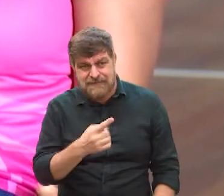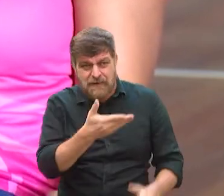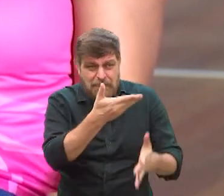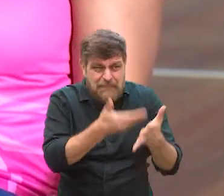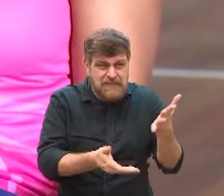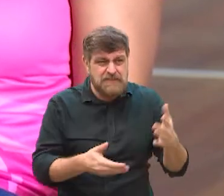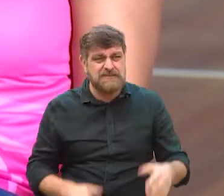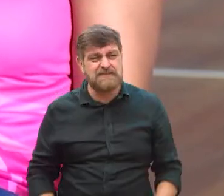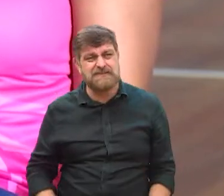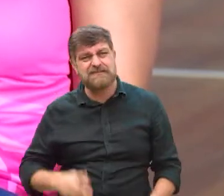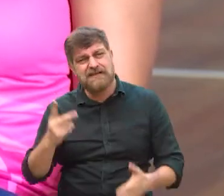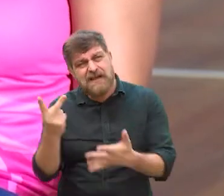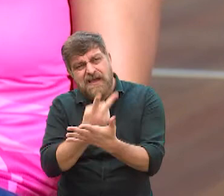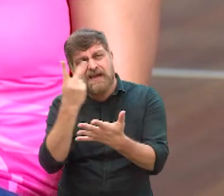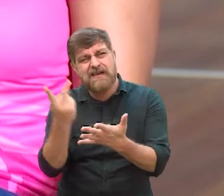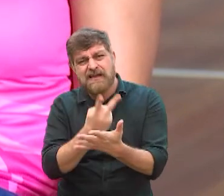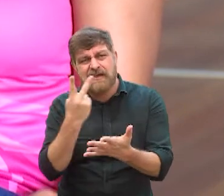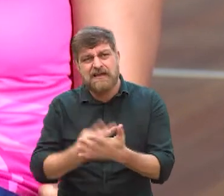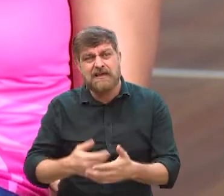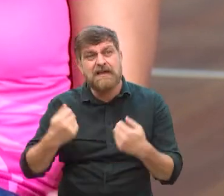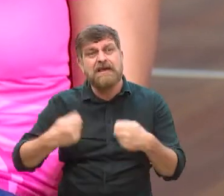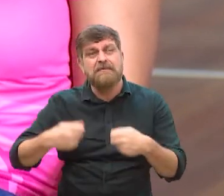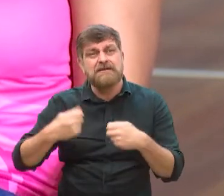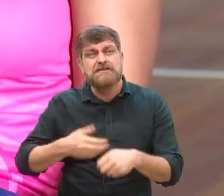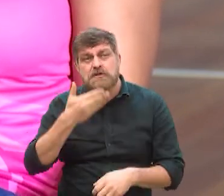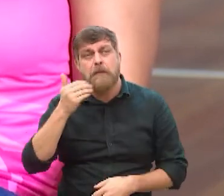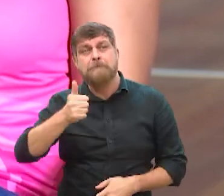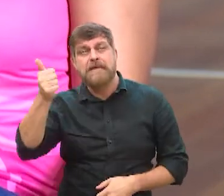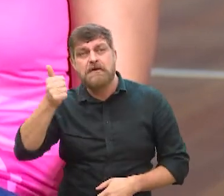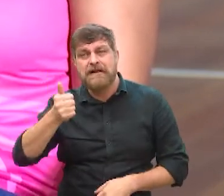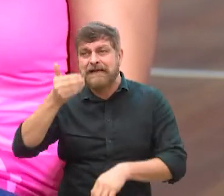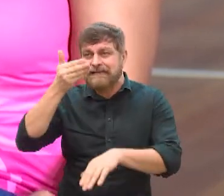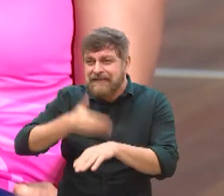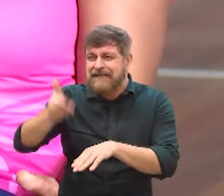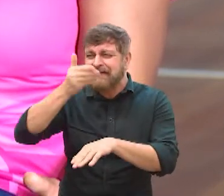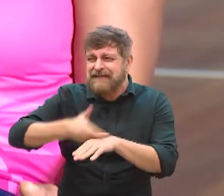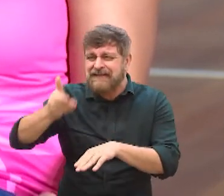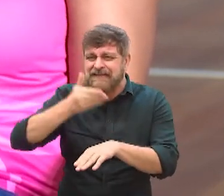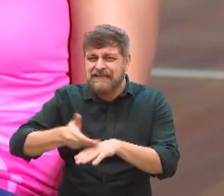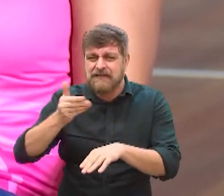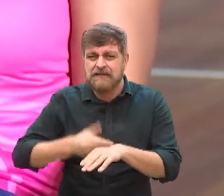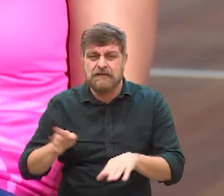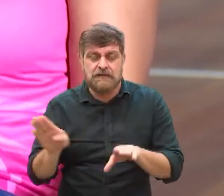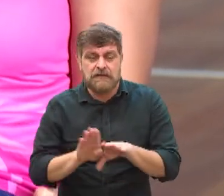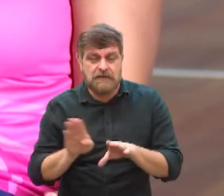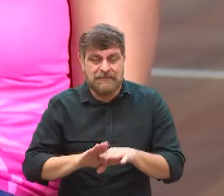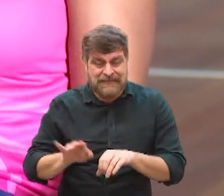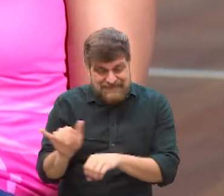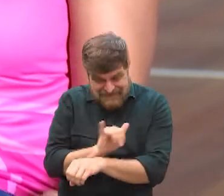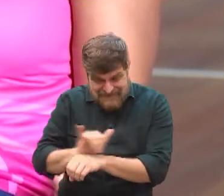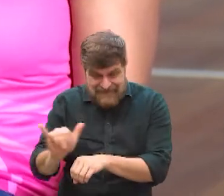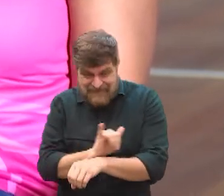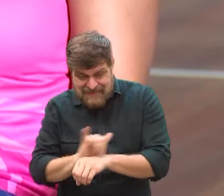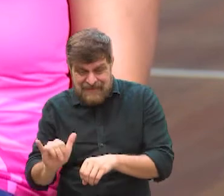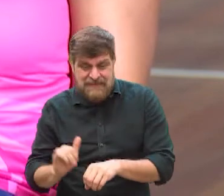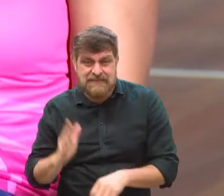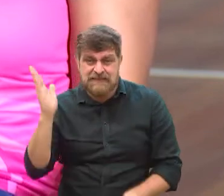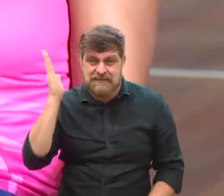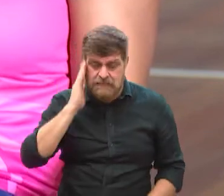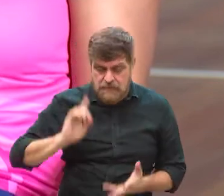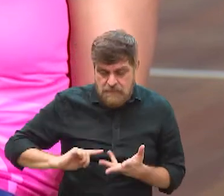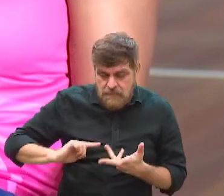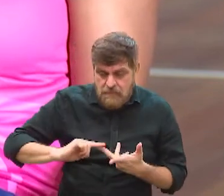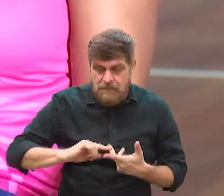bem ali, chute de 3 talvez, preciso melhorar, então vou treinar, né? Tipo, corte, fundamentos,